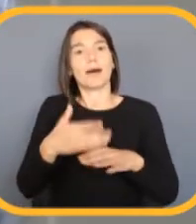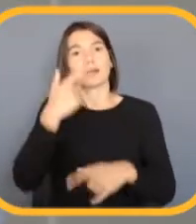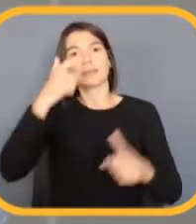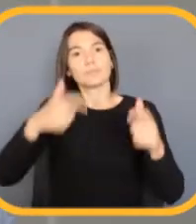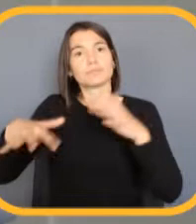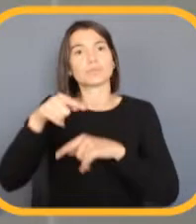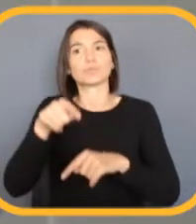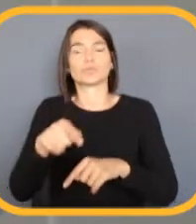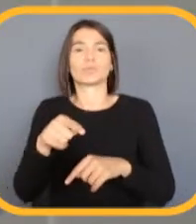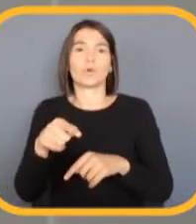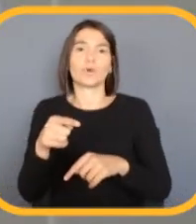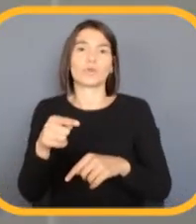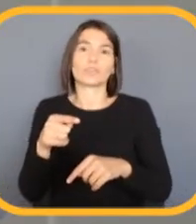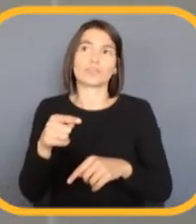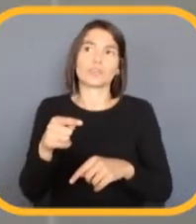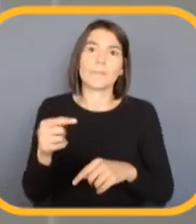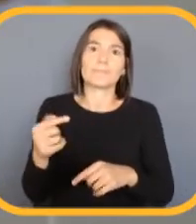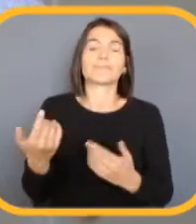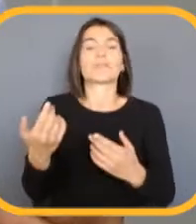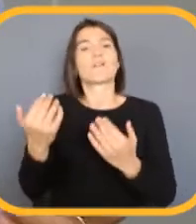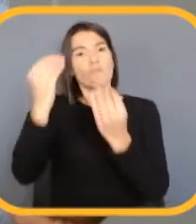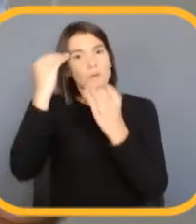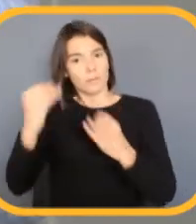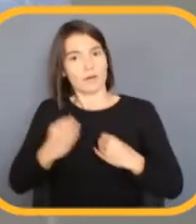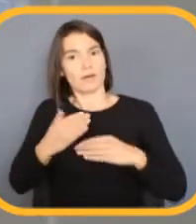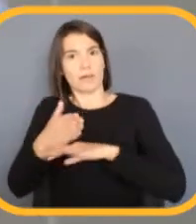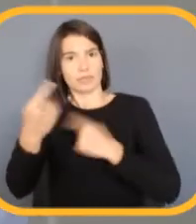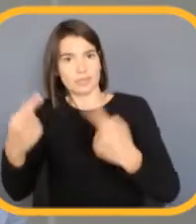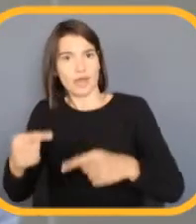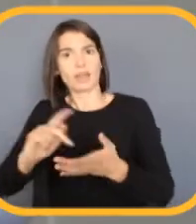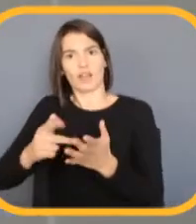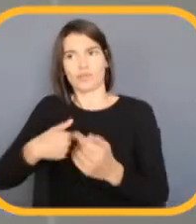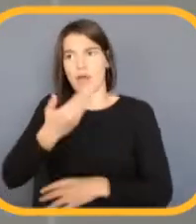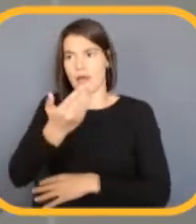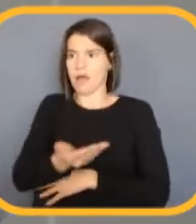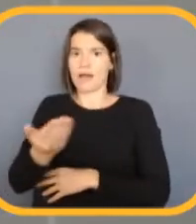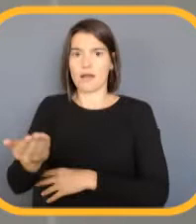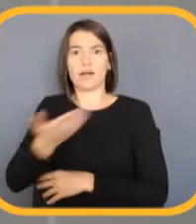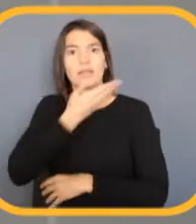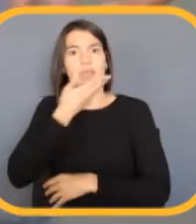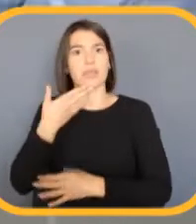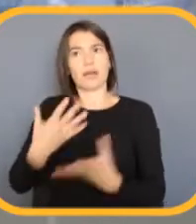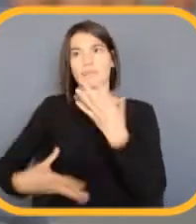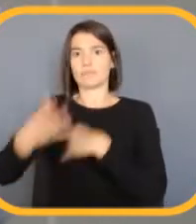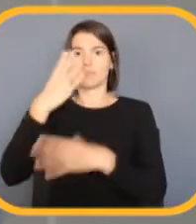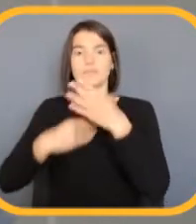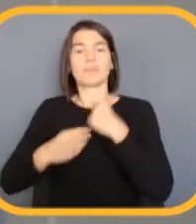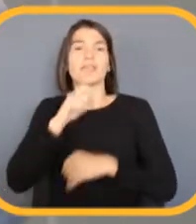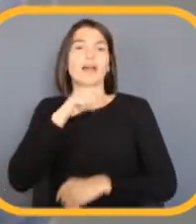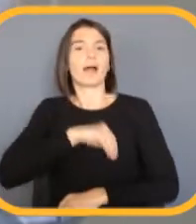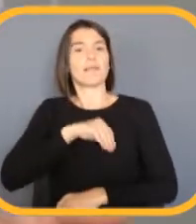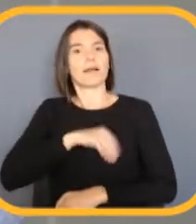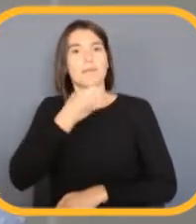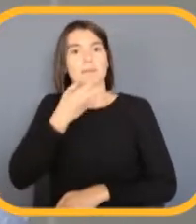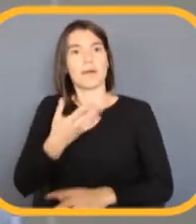da população mais residual que tem acesso a essa formação, que tem acesso a essa tecnologia e que pode ter rendimentos muito mais